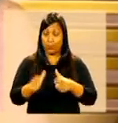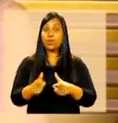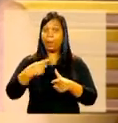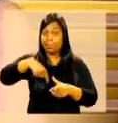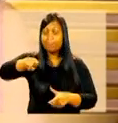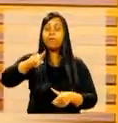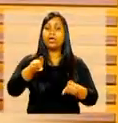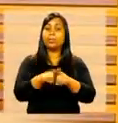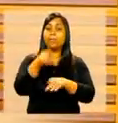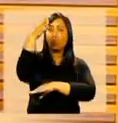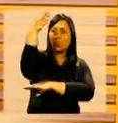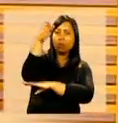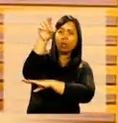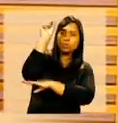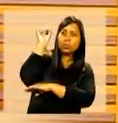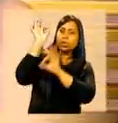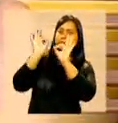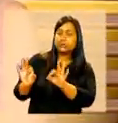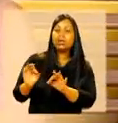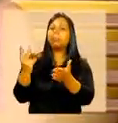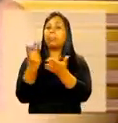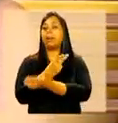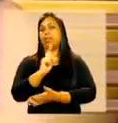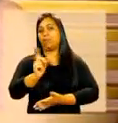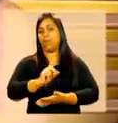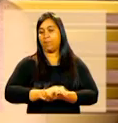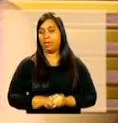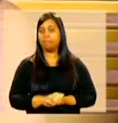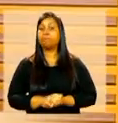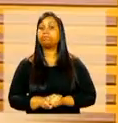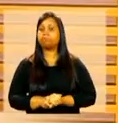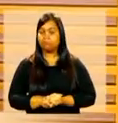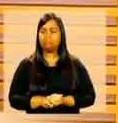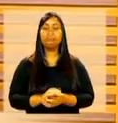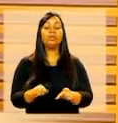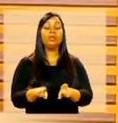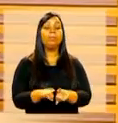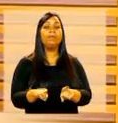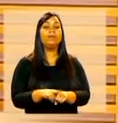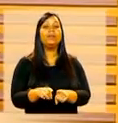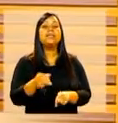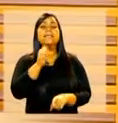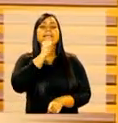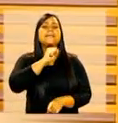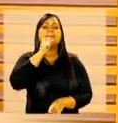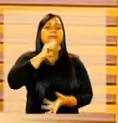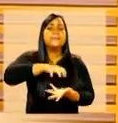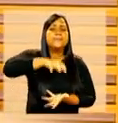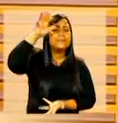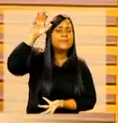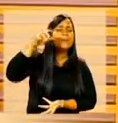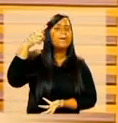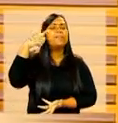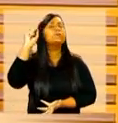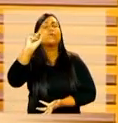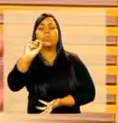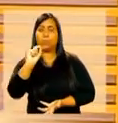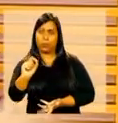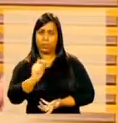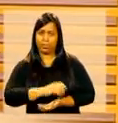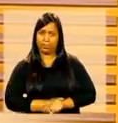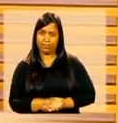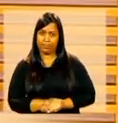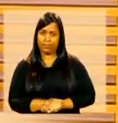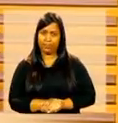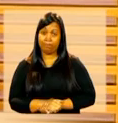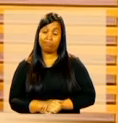destino, escolher bem o hotel, né? Para não errar. Nessa linha de serviços ainda, com idosos, o que eu tenho que ter em mente? O que o